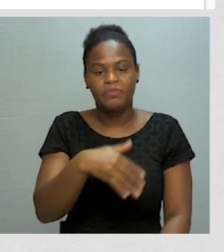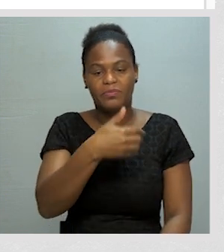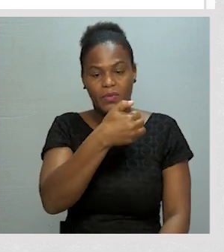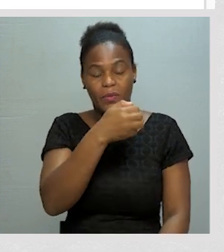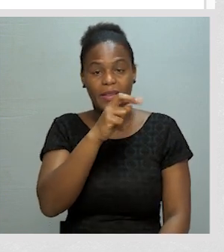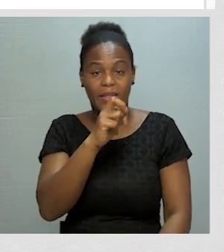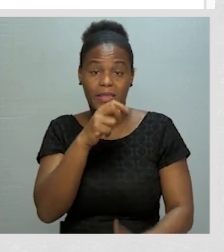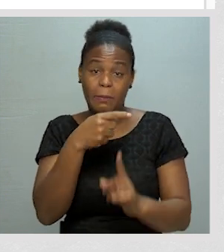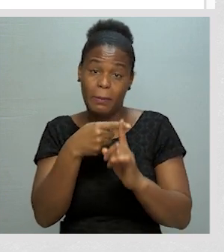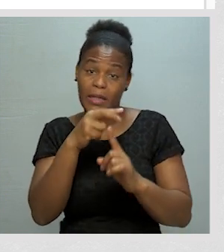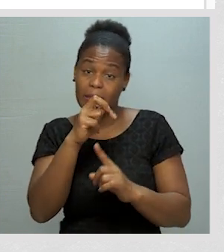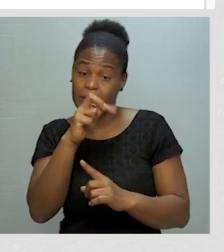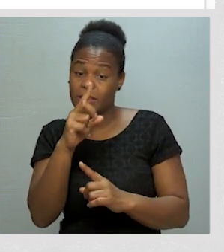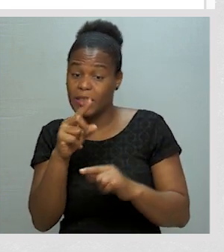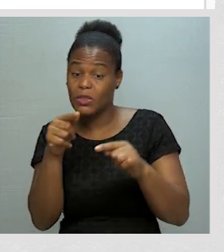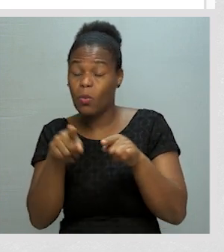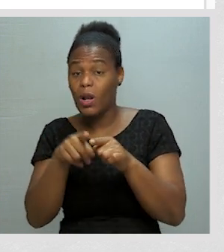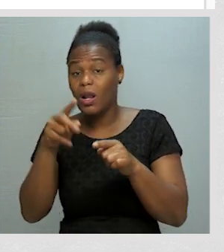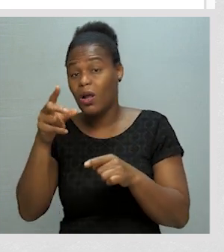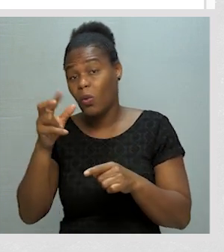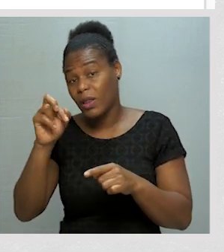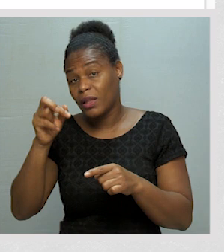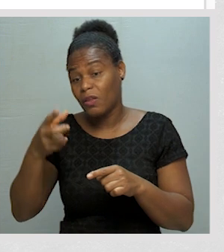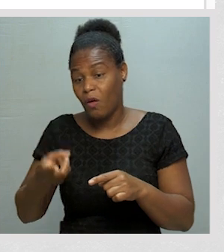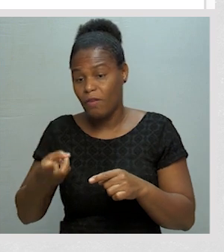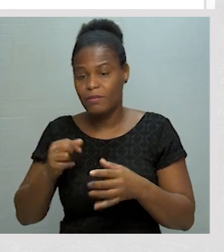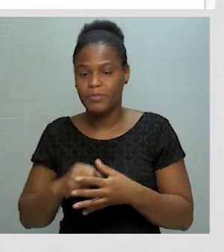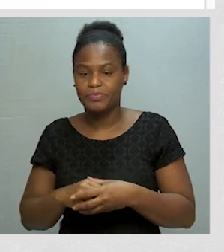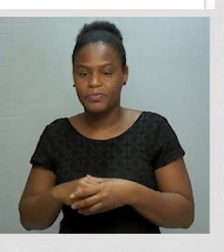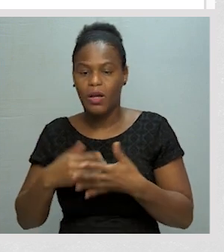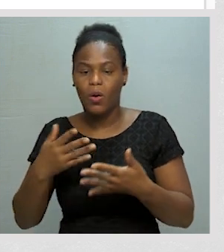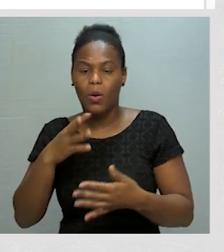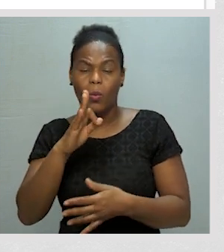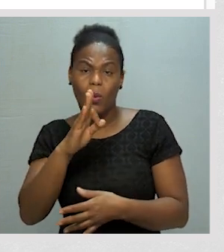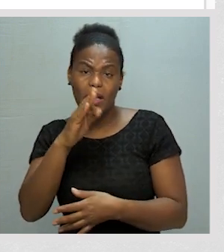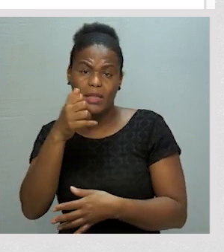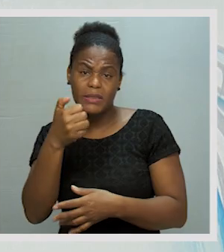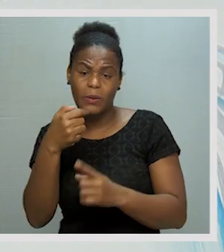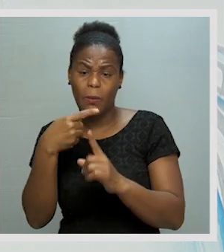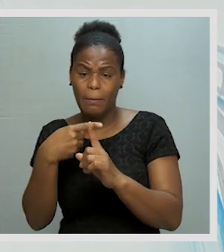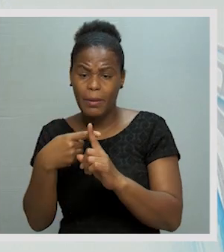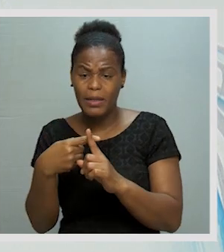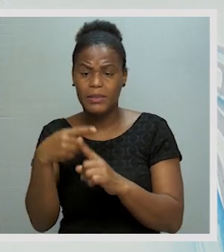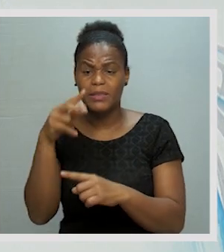Vamos tentar ver se é que existe diferença